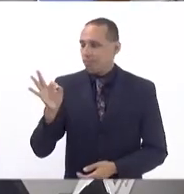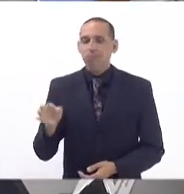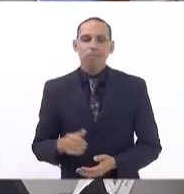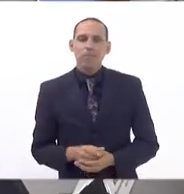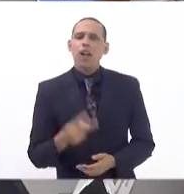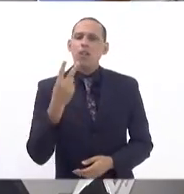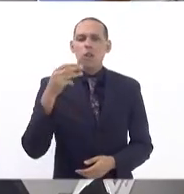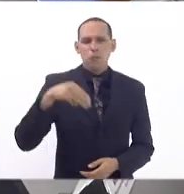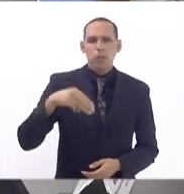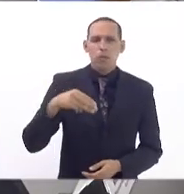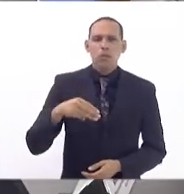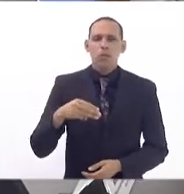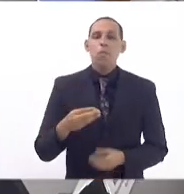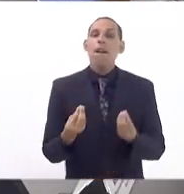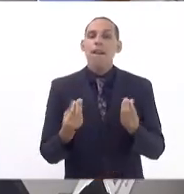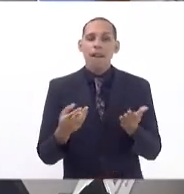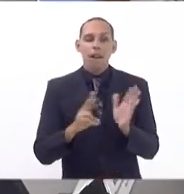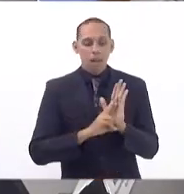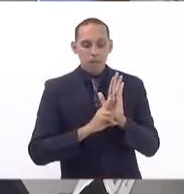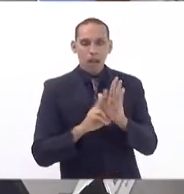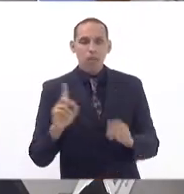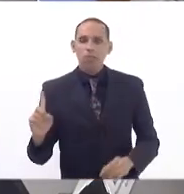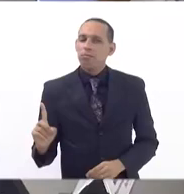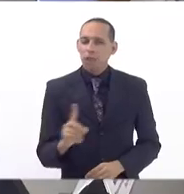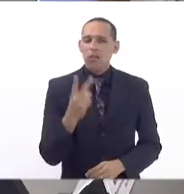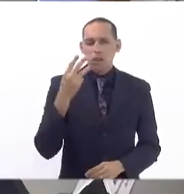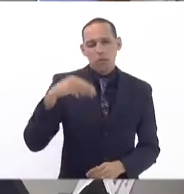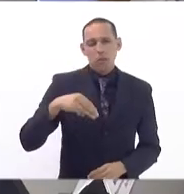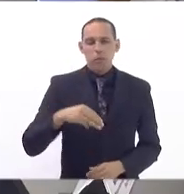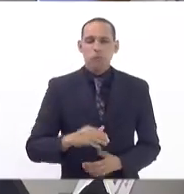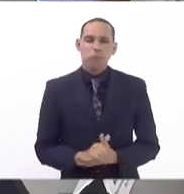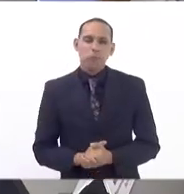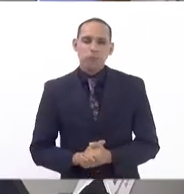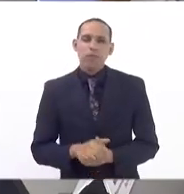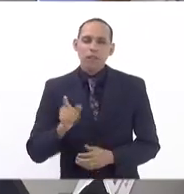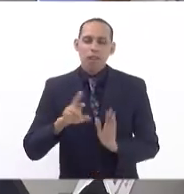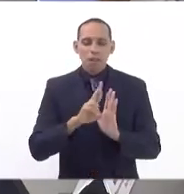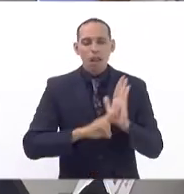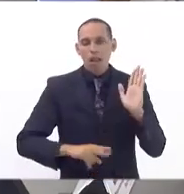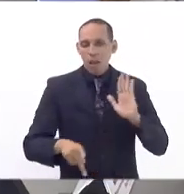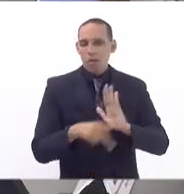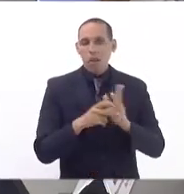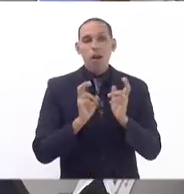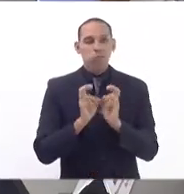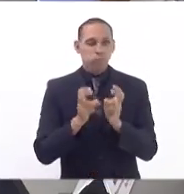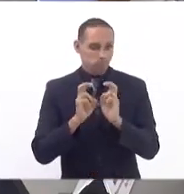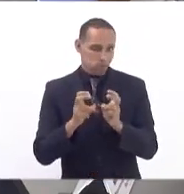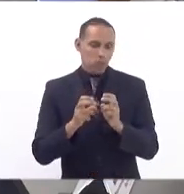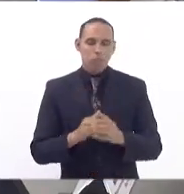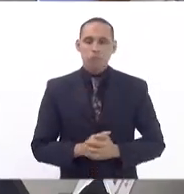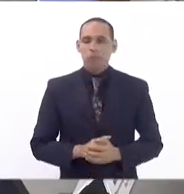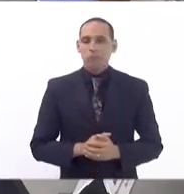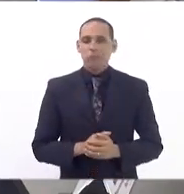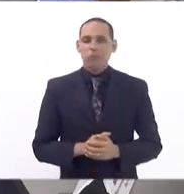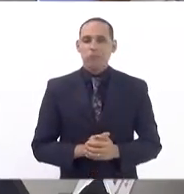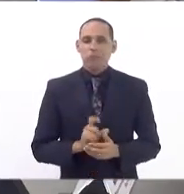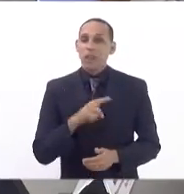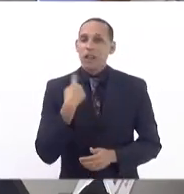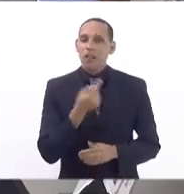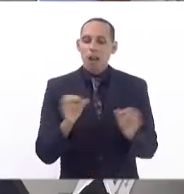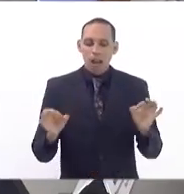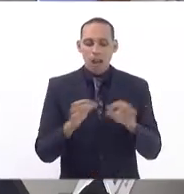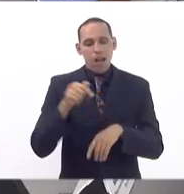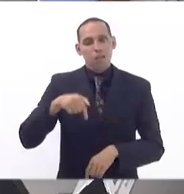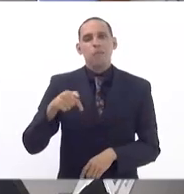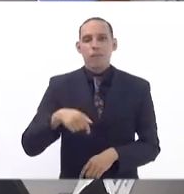vou dar dois minutos aqui para representar esse aqui que vai falar das suas mãos aquele relatório dos trouxas e observadores vai falar e nós temos